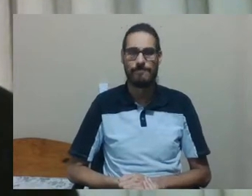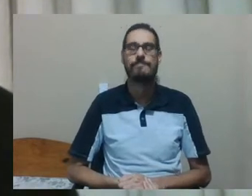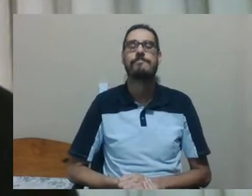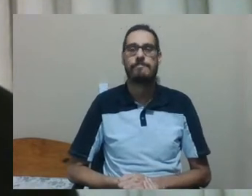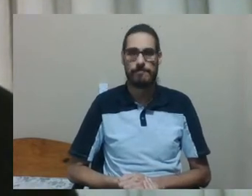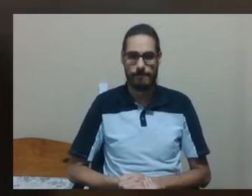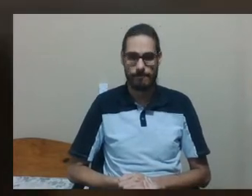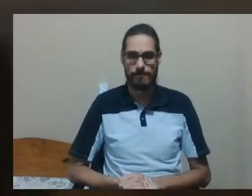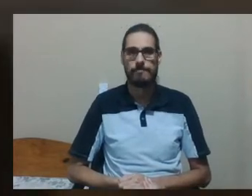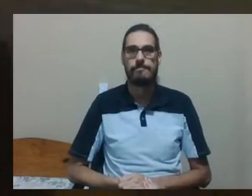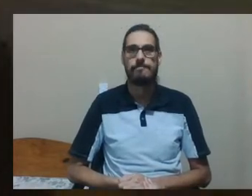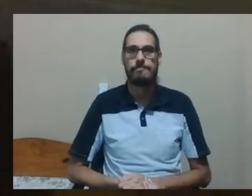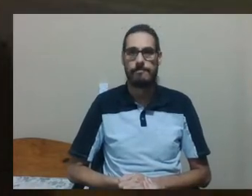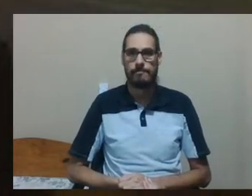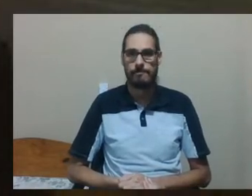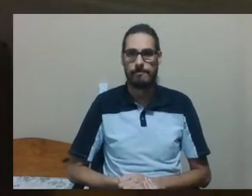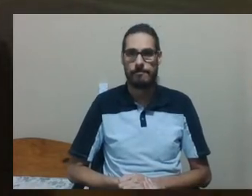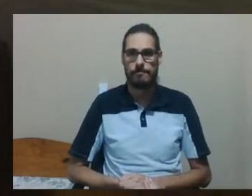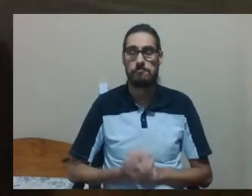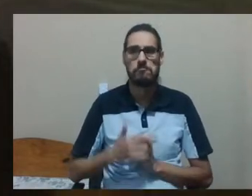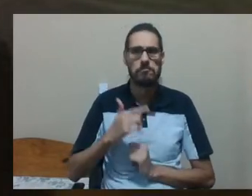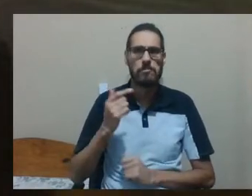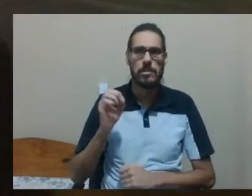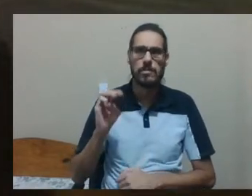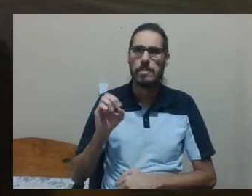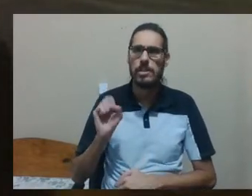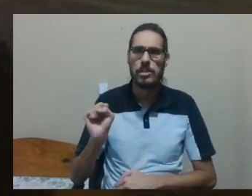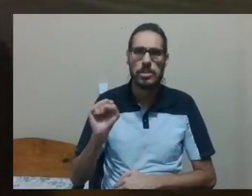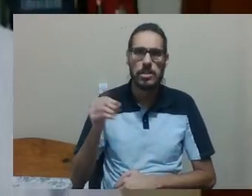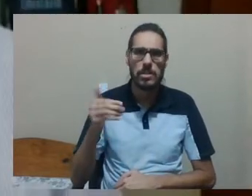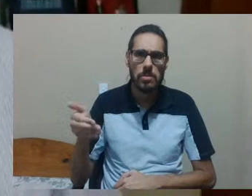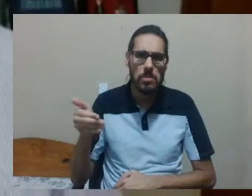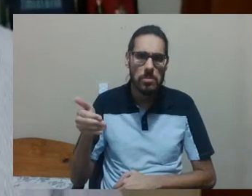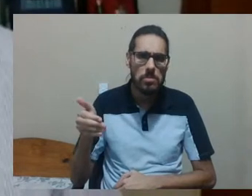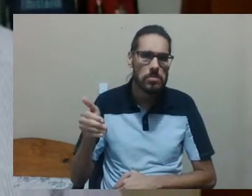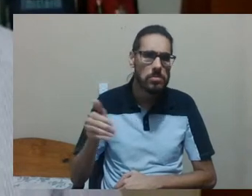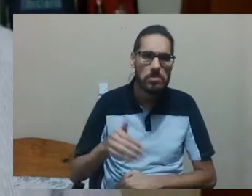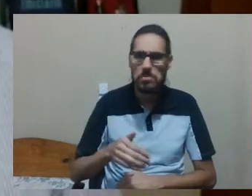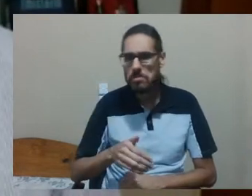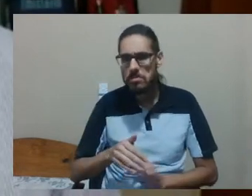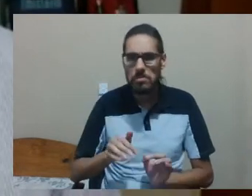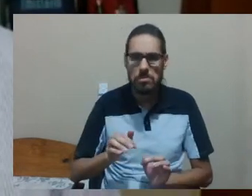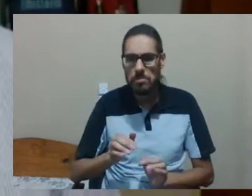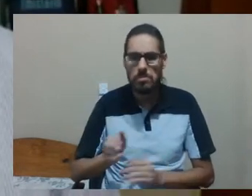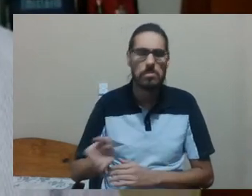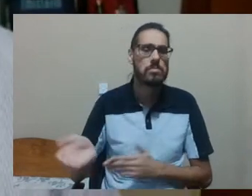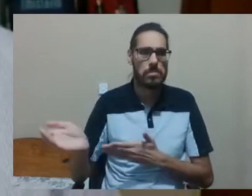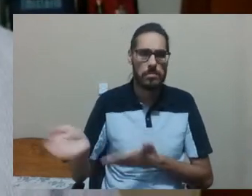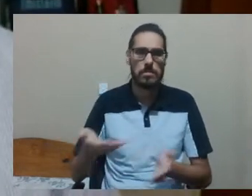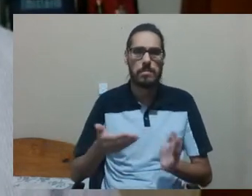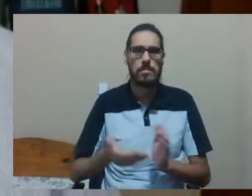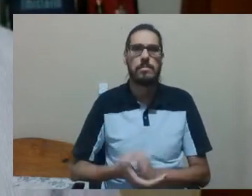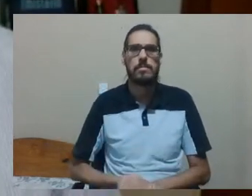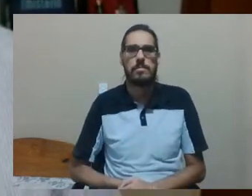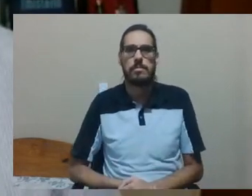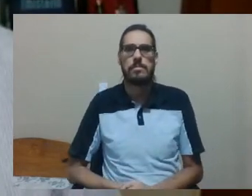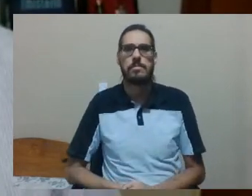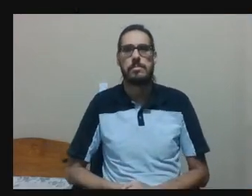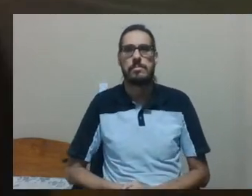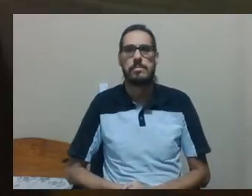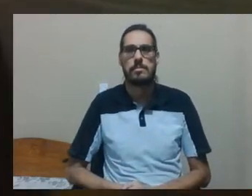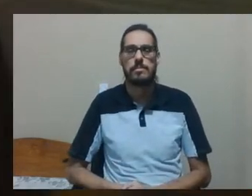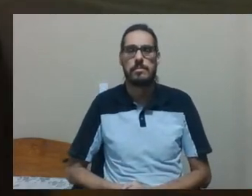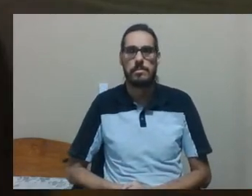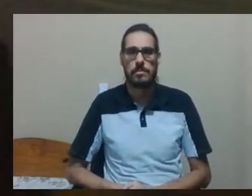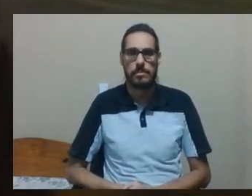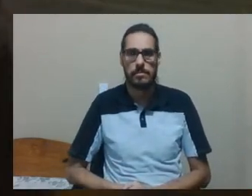Vocês ainda têm 20 segundos. Posso passar para o próximo? Ok, já está ok, pode passar. Tá, então agora eu